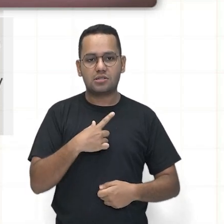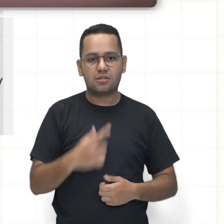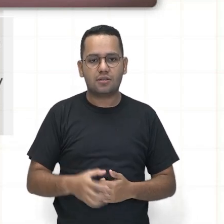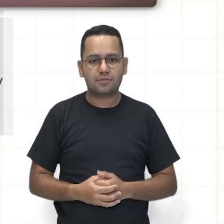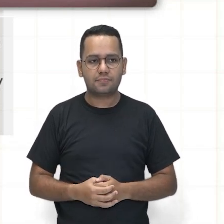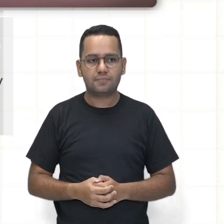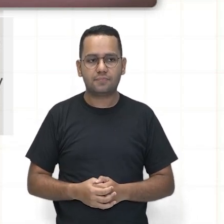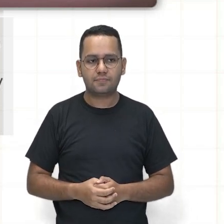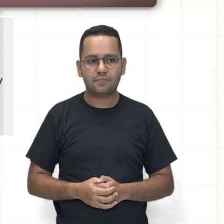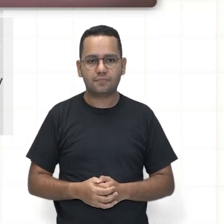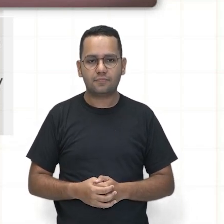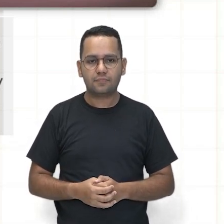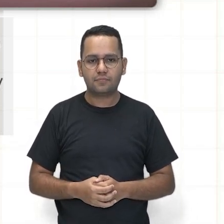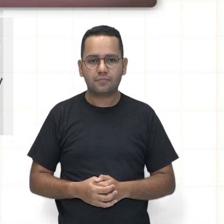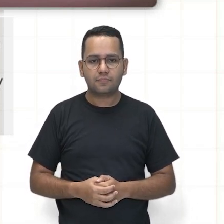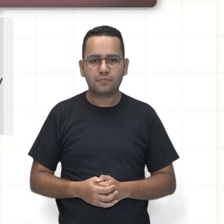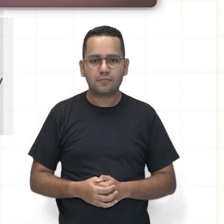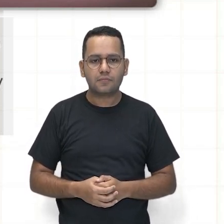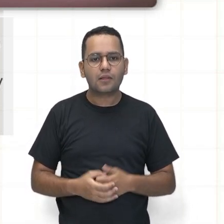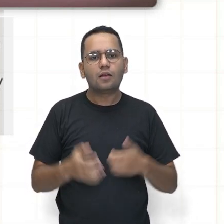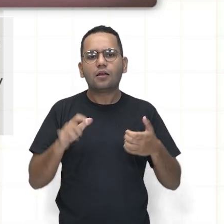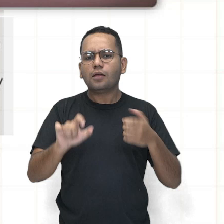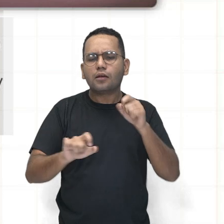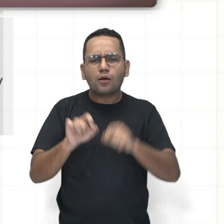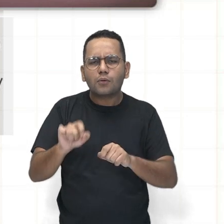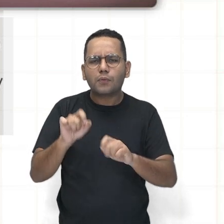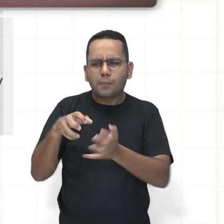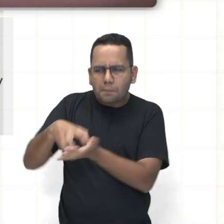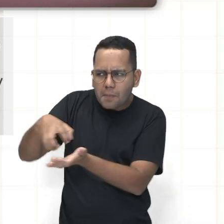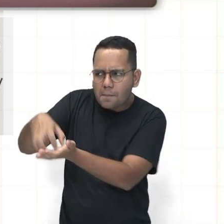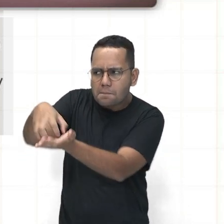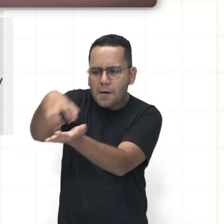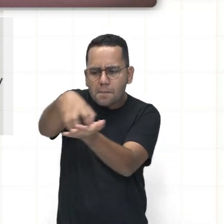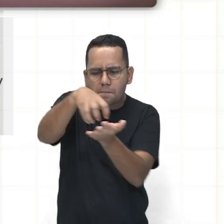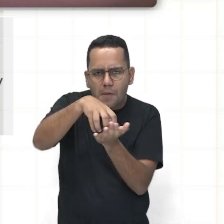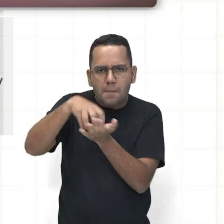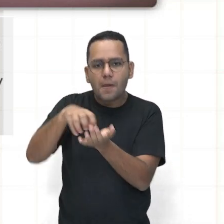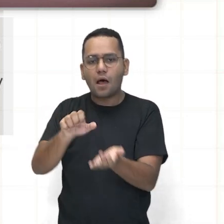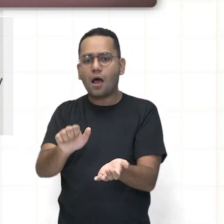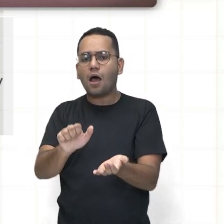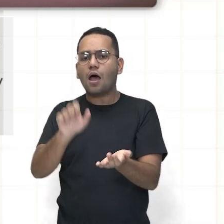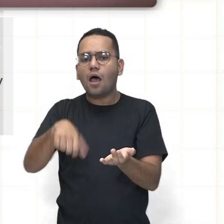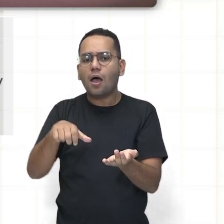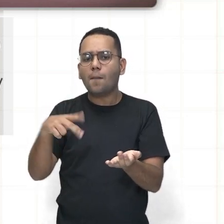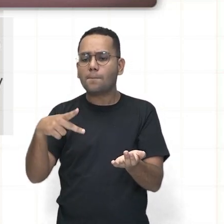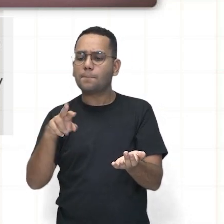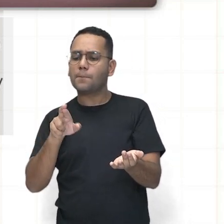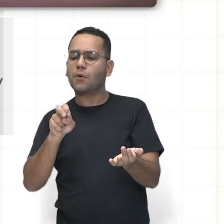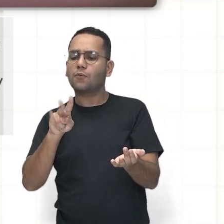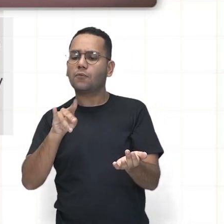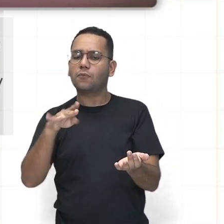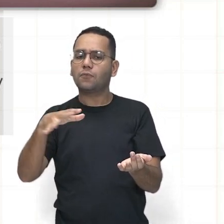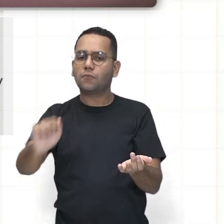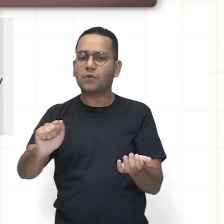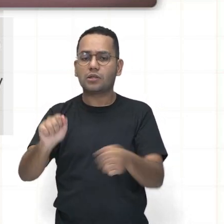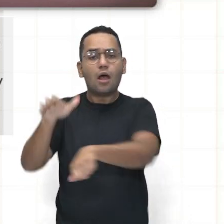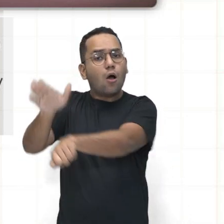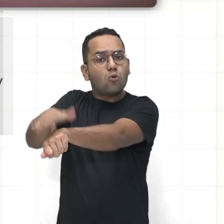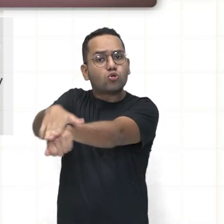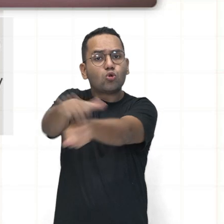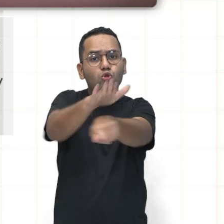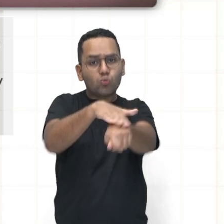que eram províncias? É o que nós conhecemos hoje como estados. Na época do Brasil Imperial, as